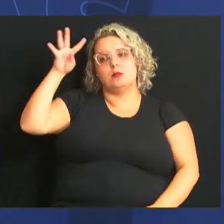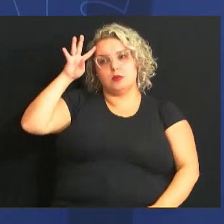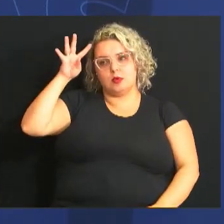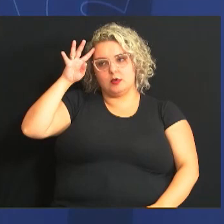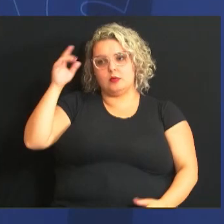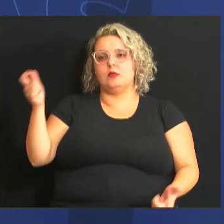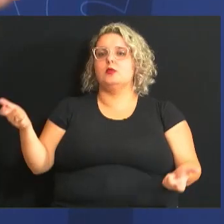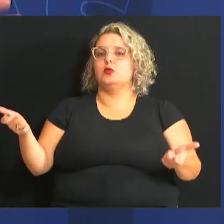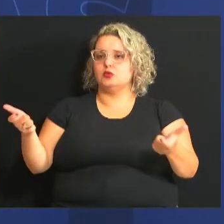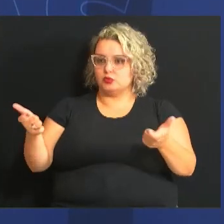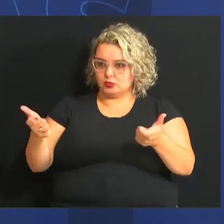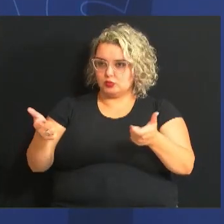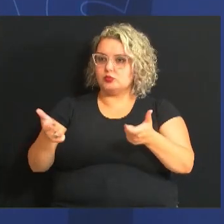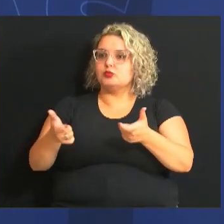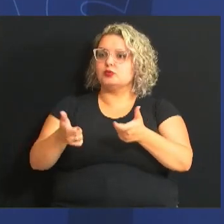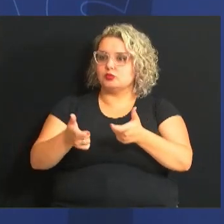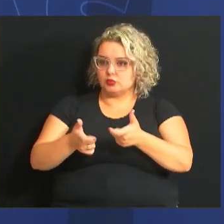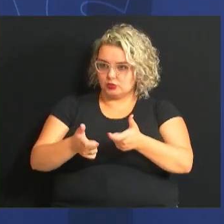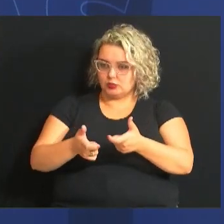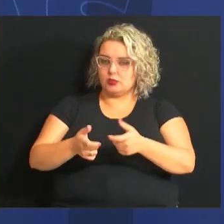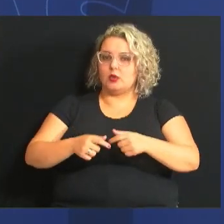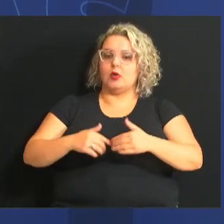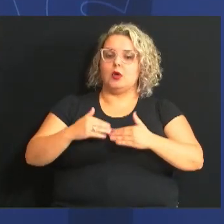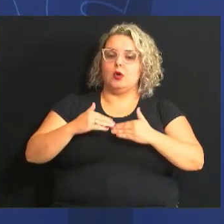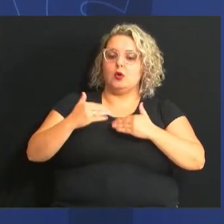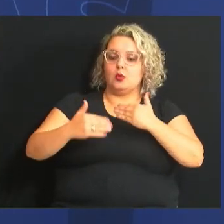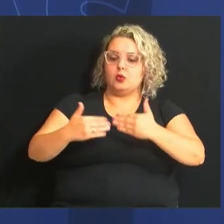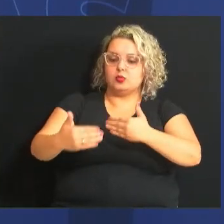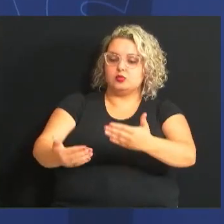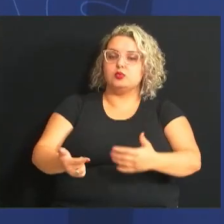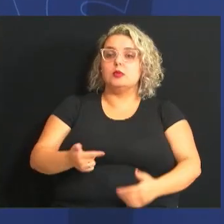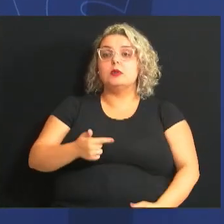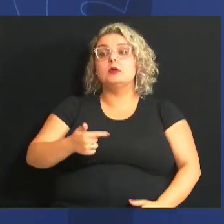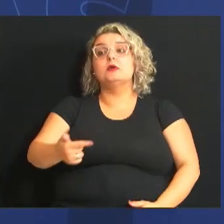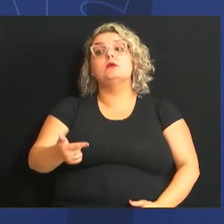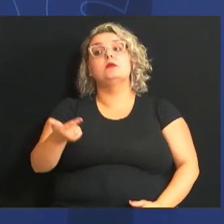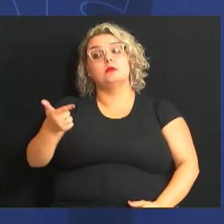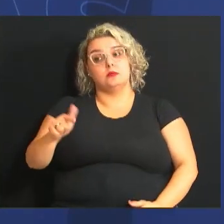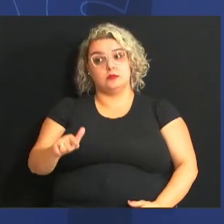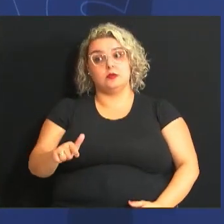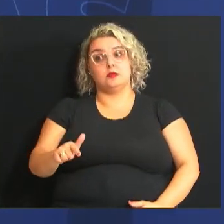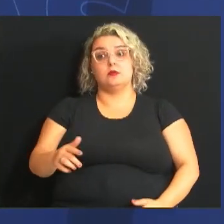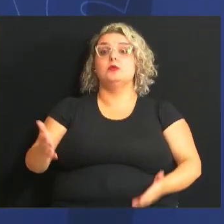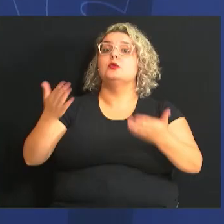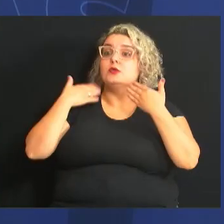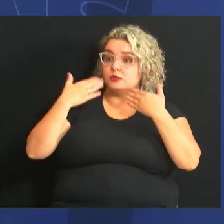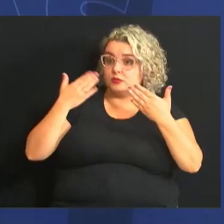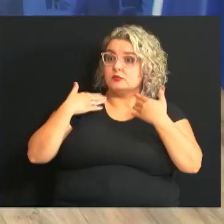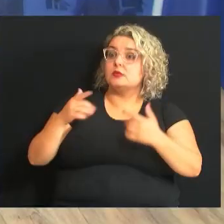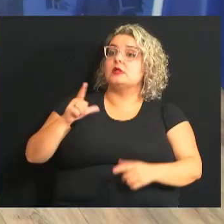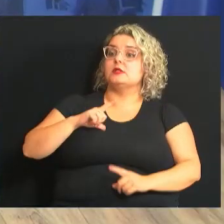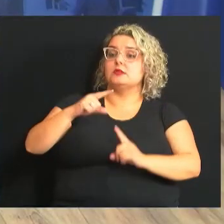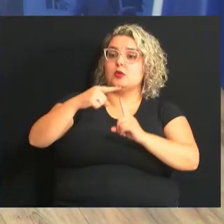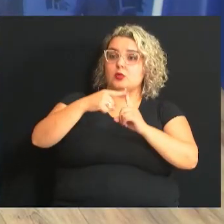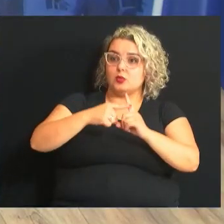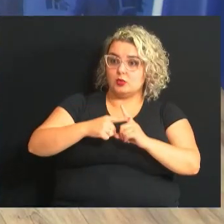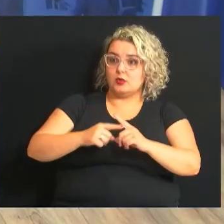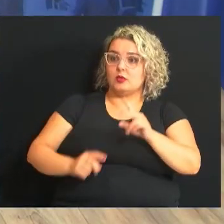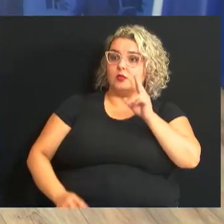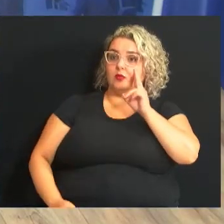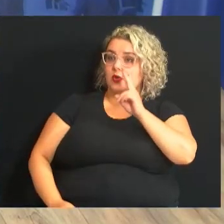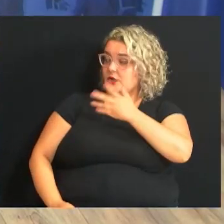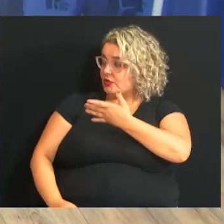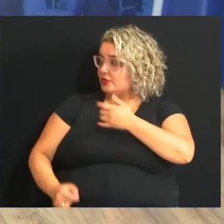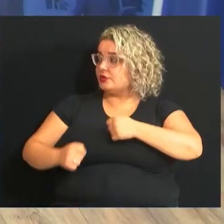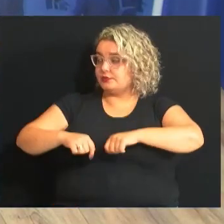vão ter uma queda e ao longo da semana vão permanecer. A gente está no verão, mas tem queda de temperatura, elas já estão aqui na minha